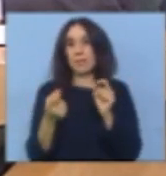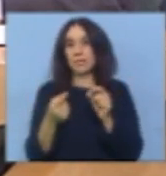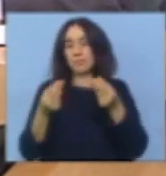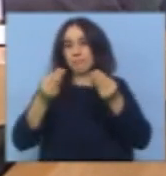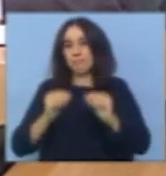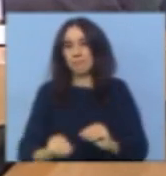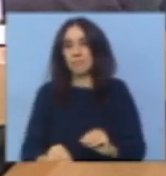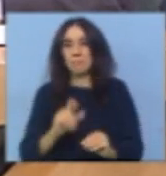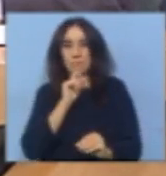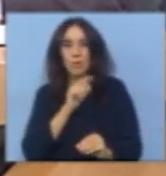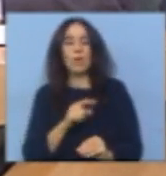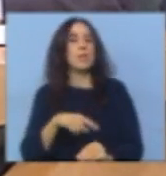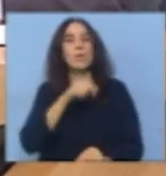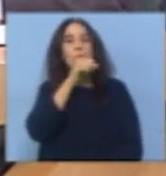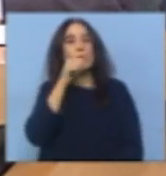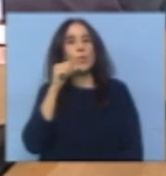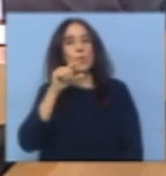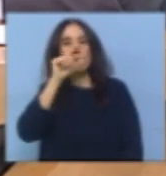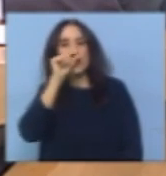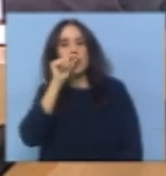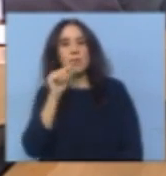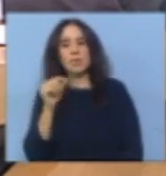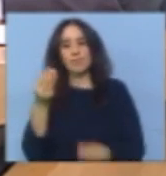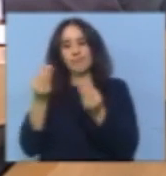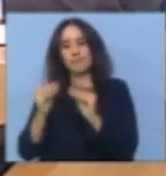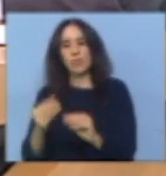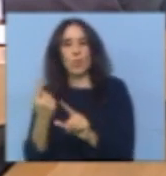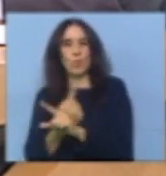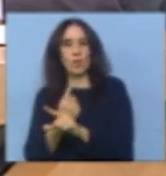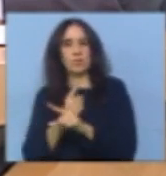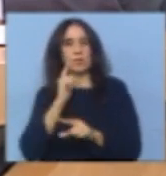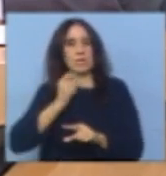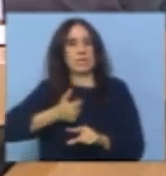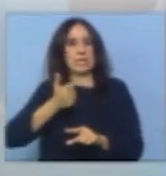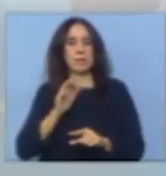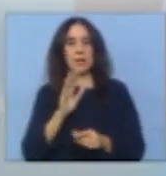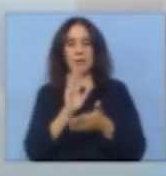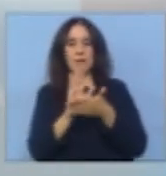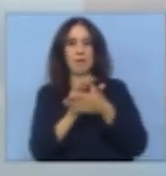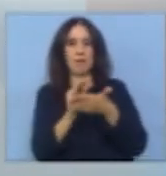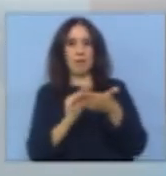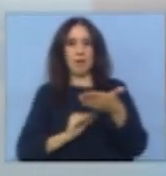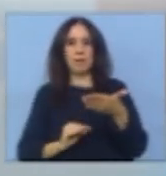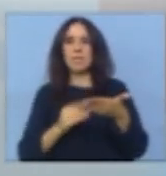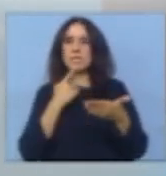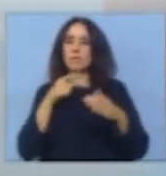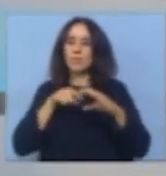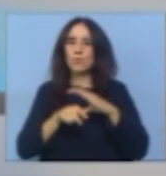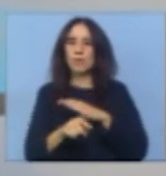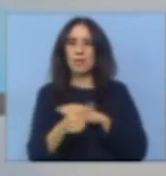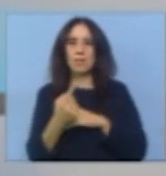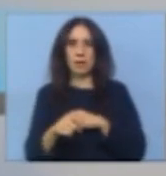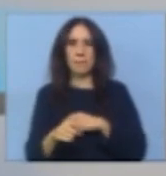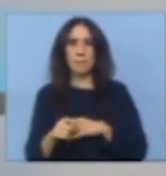podem ser, escrevemos tweets, escrevemos coisas que são importantes, mas a carta denota uma profundidade.